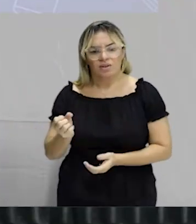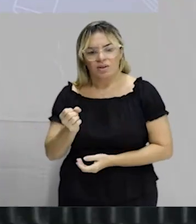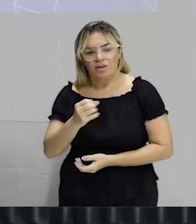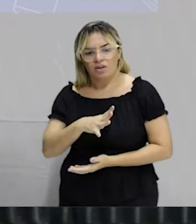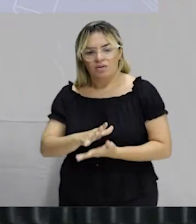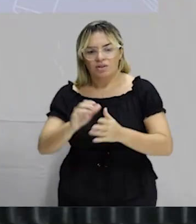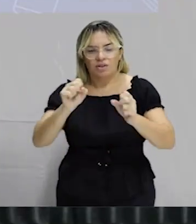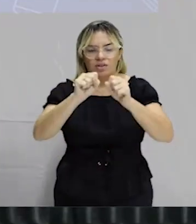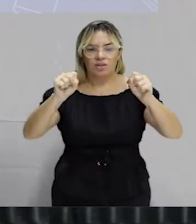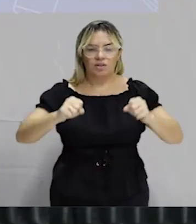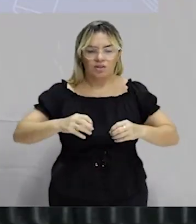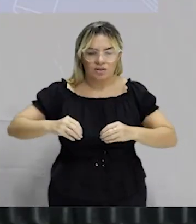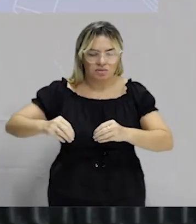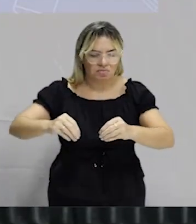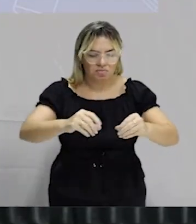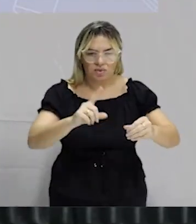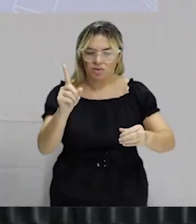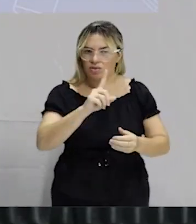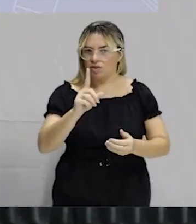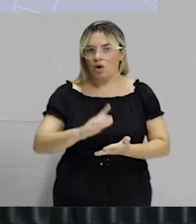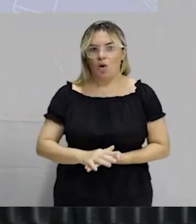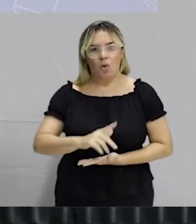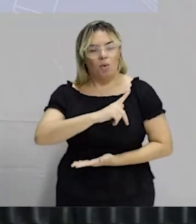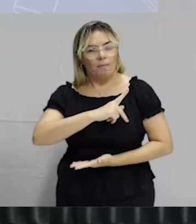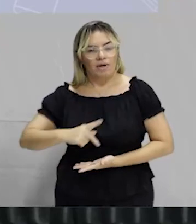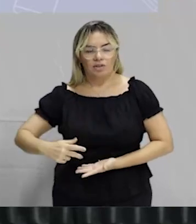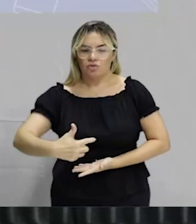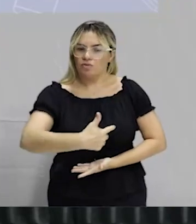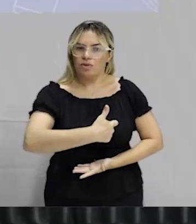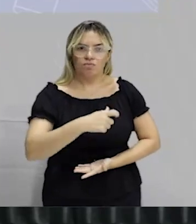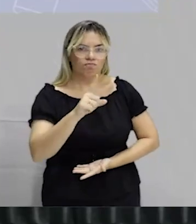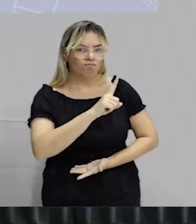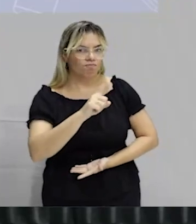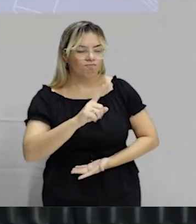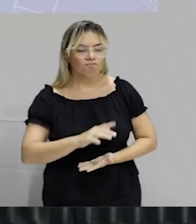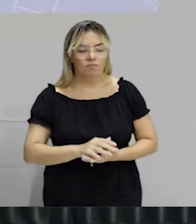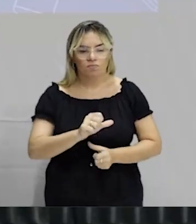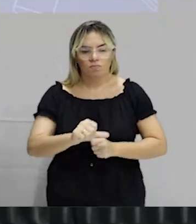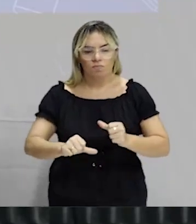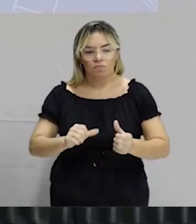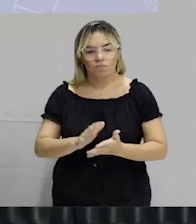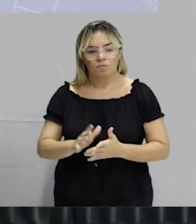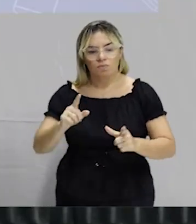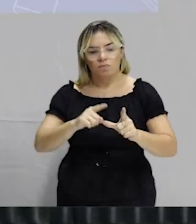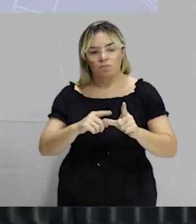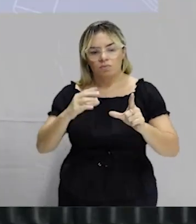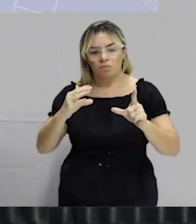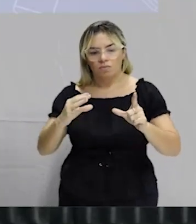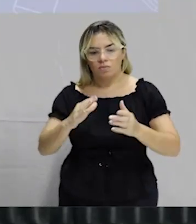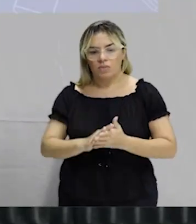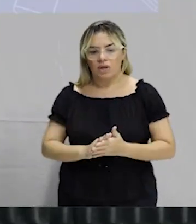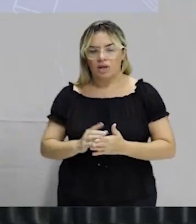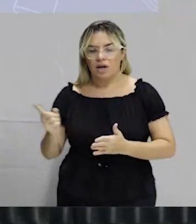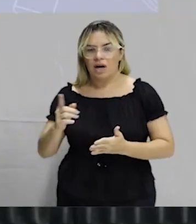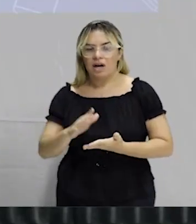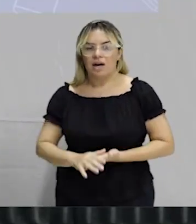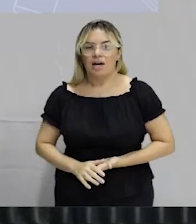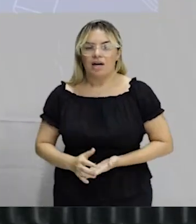fez isso. Não mexeu na estrutura fundiária brasileira. Incrementar, trazer imigrantes, pelo contrário.